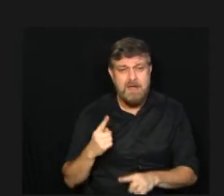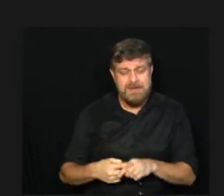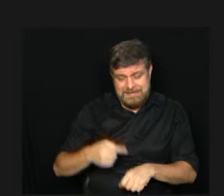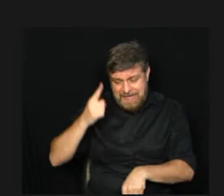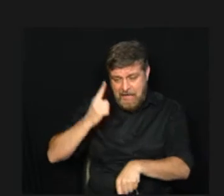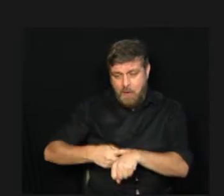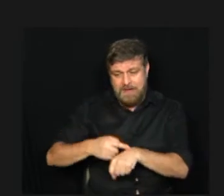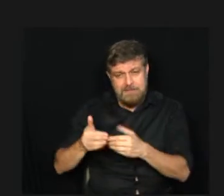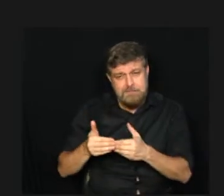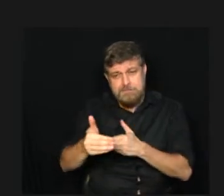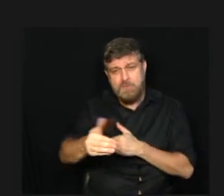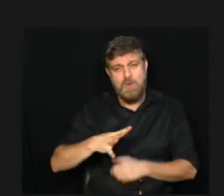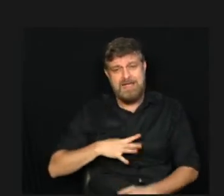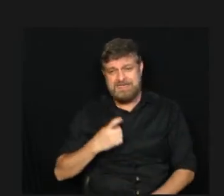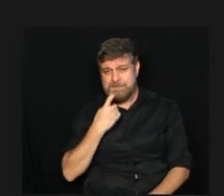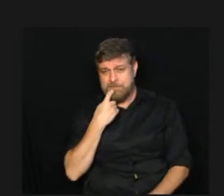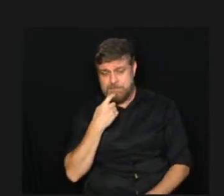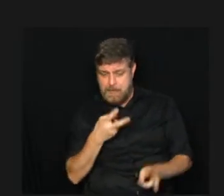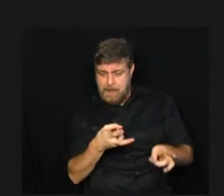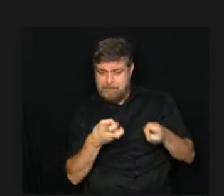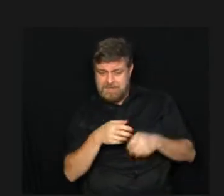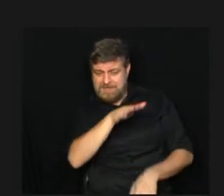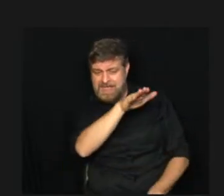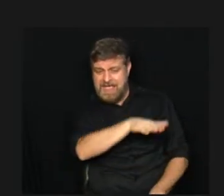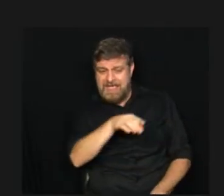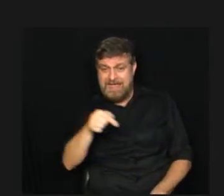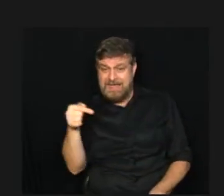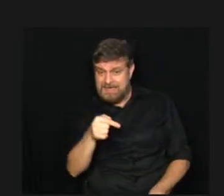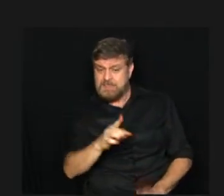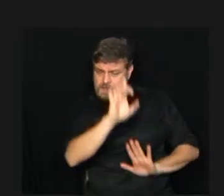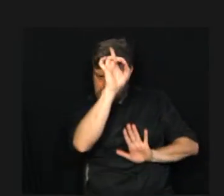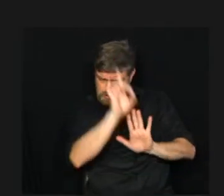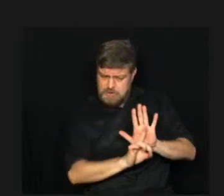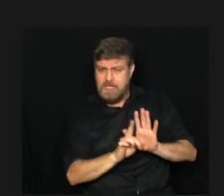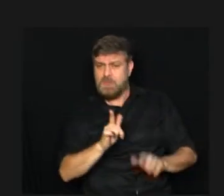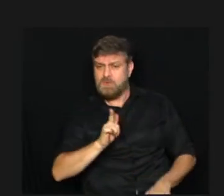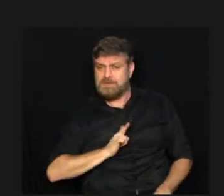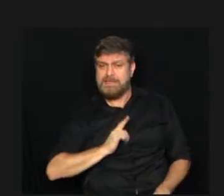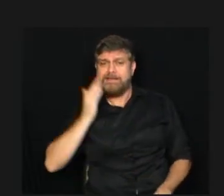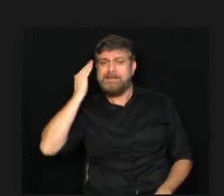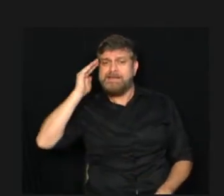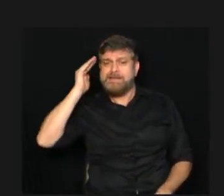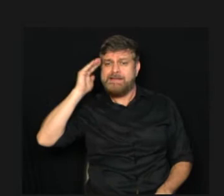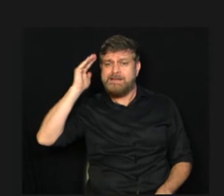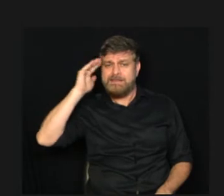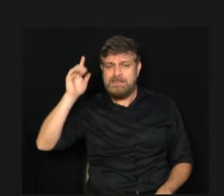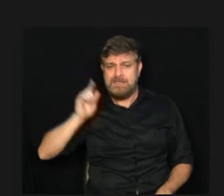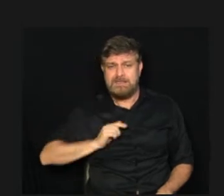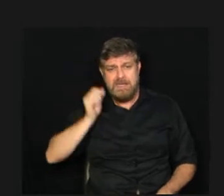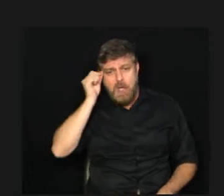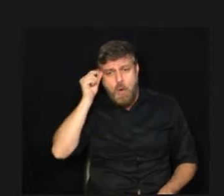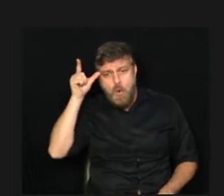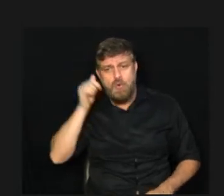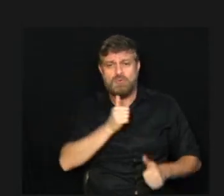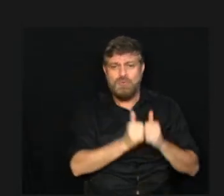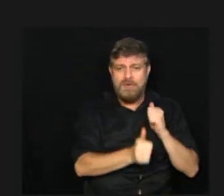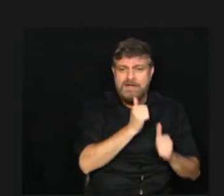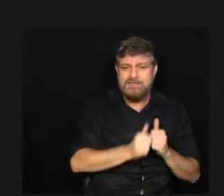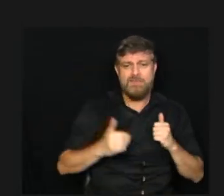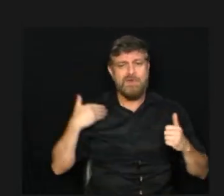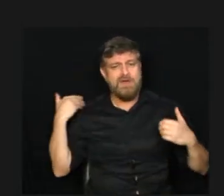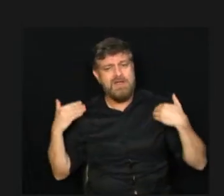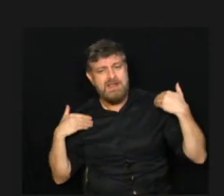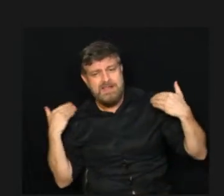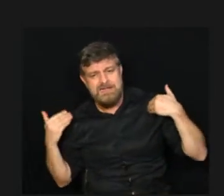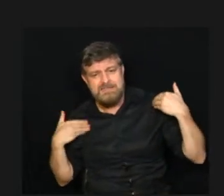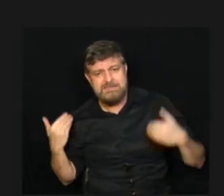que o município encarar as crianças como sujeitos de direitos e entender que o acesso à cultura, ao esporte, ao lazer,